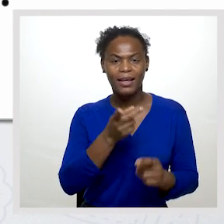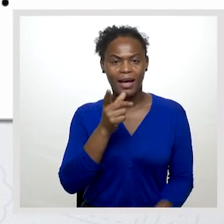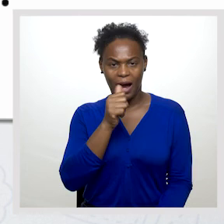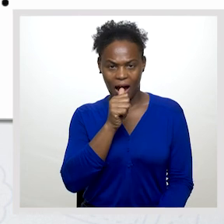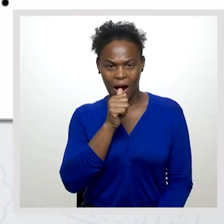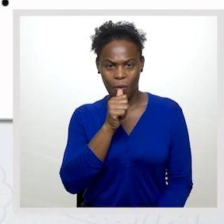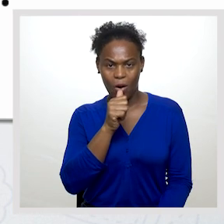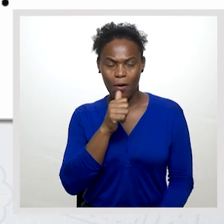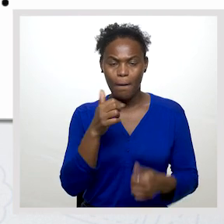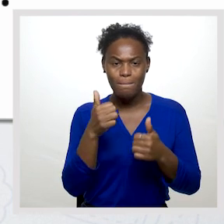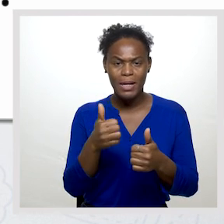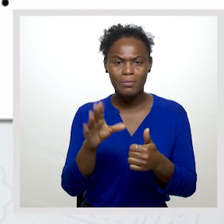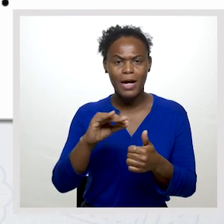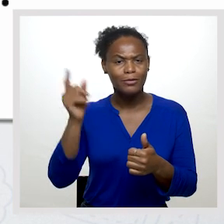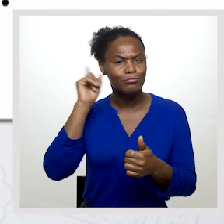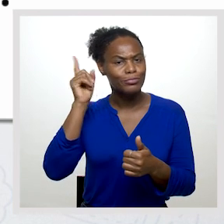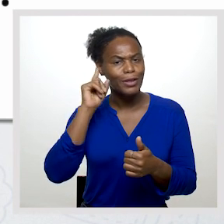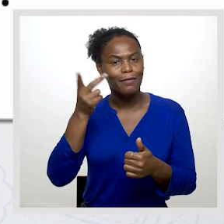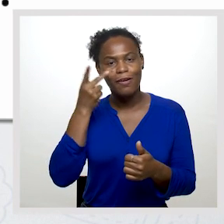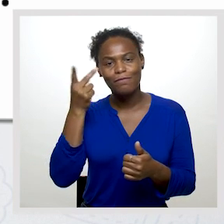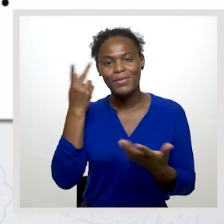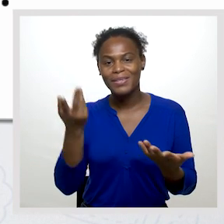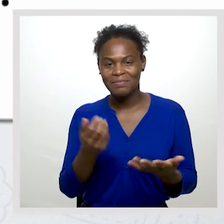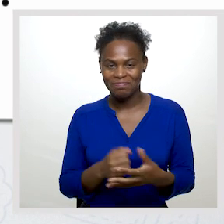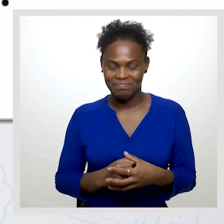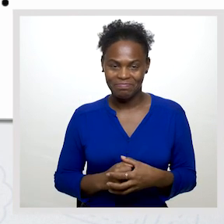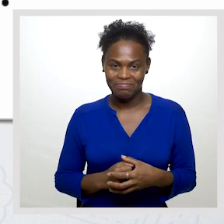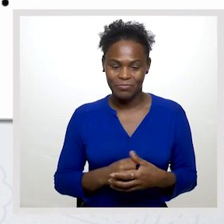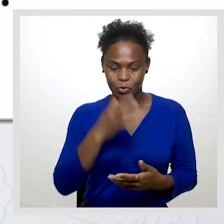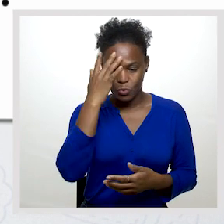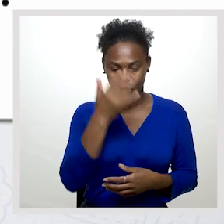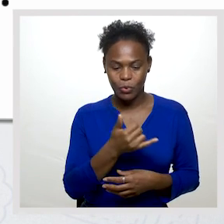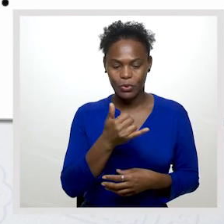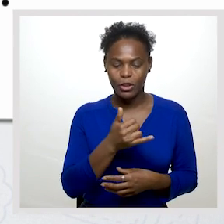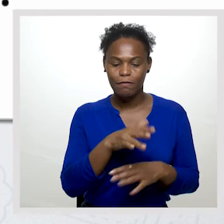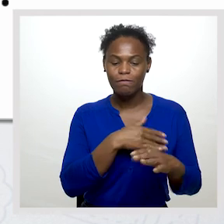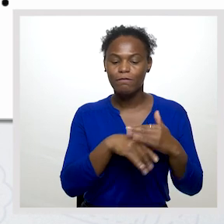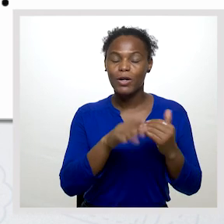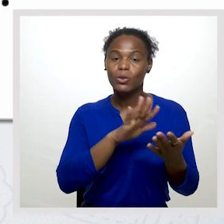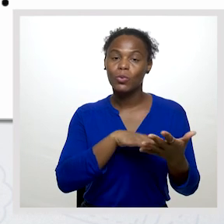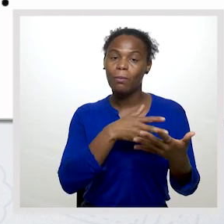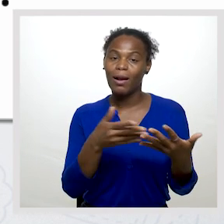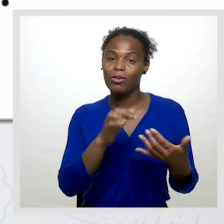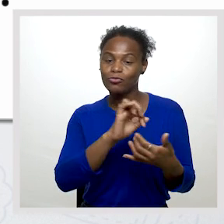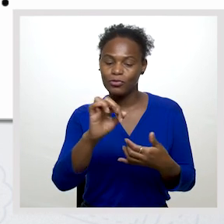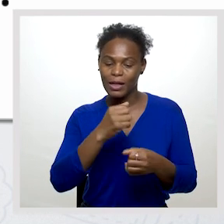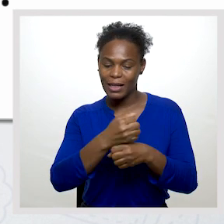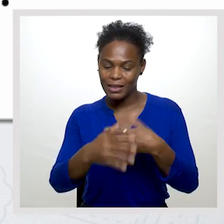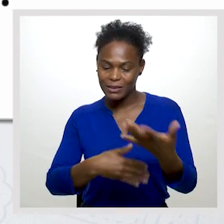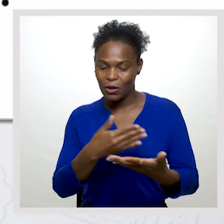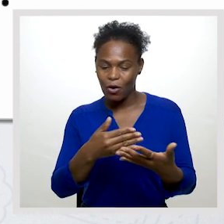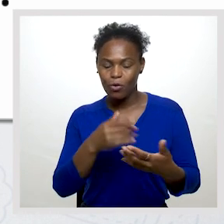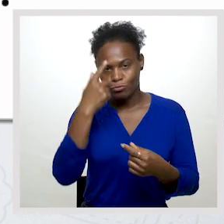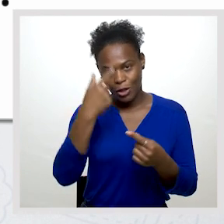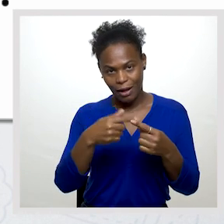a água é um bem essencial à vida. Número 2, elabora um plano de ação